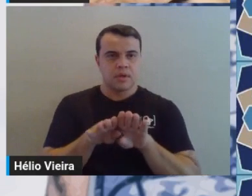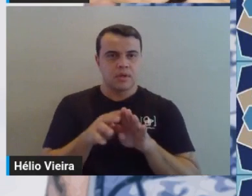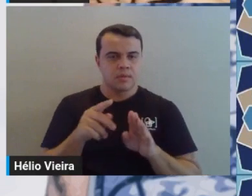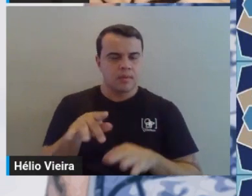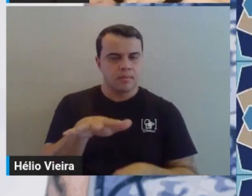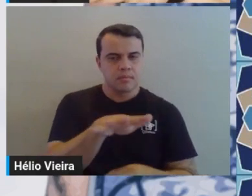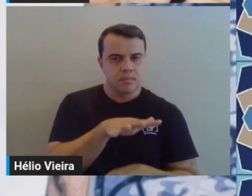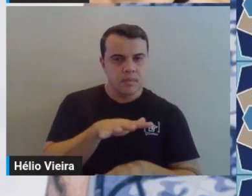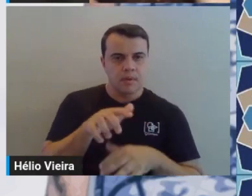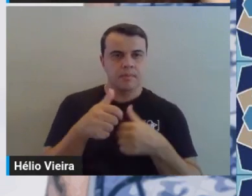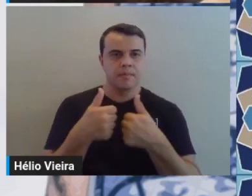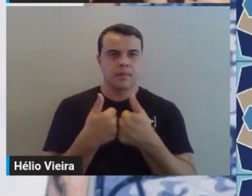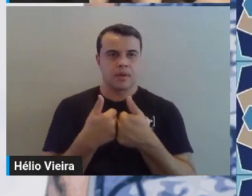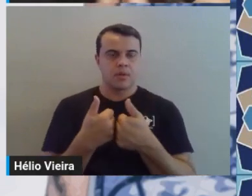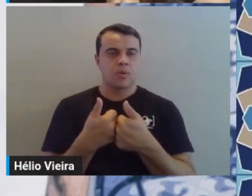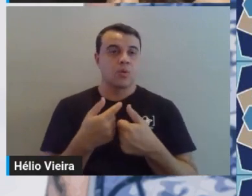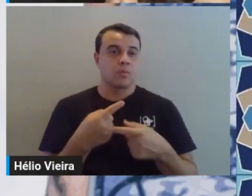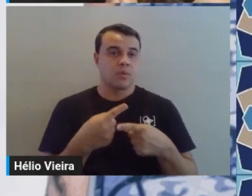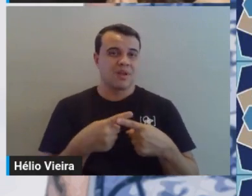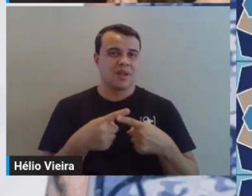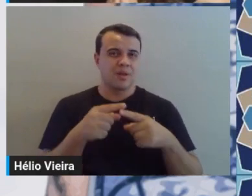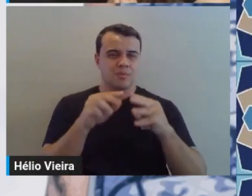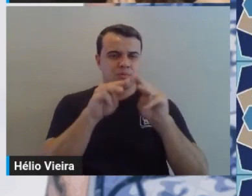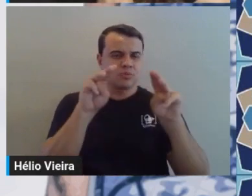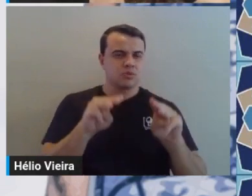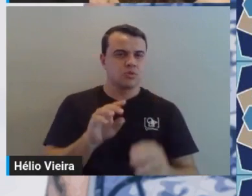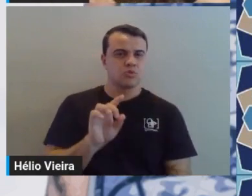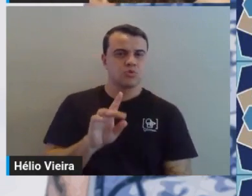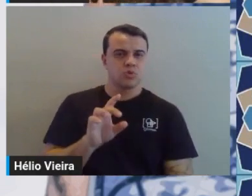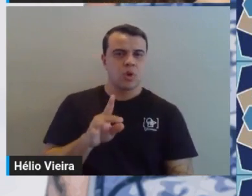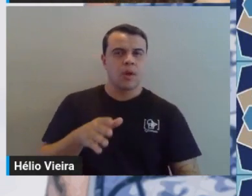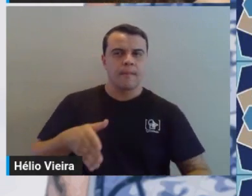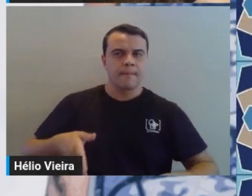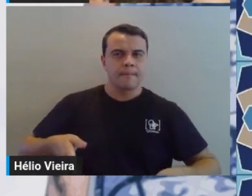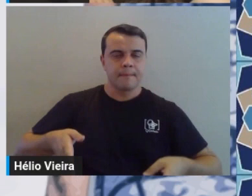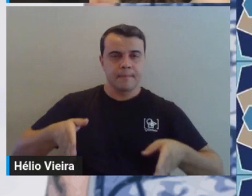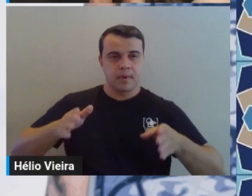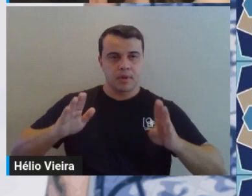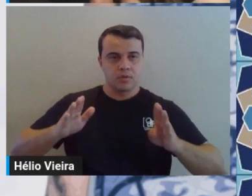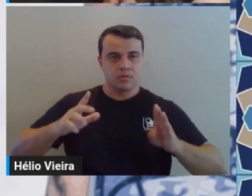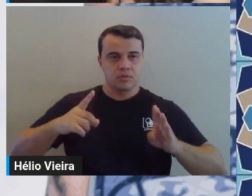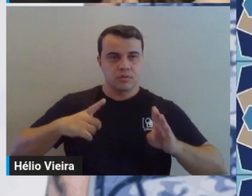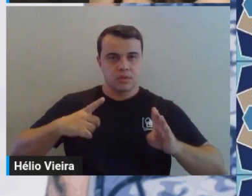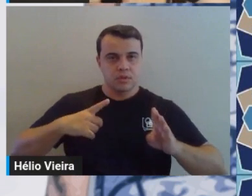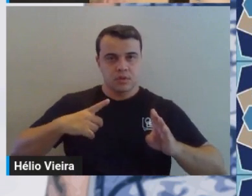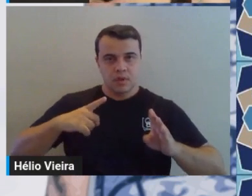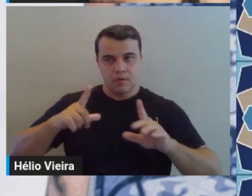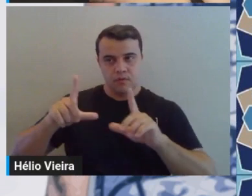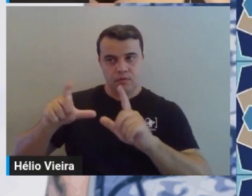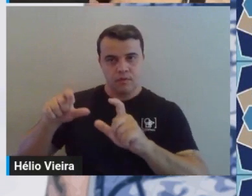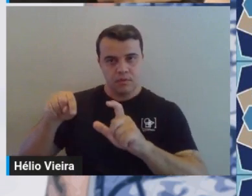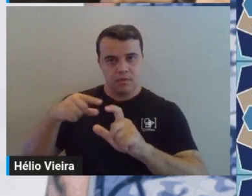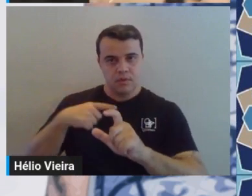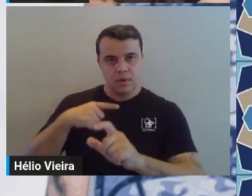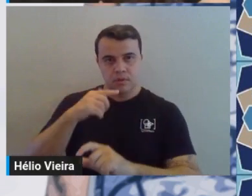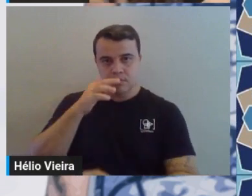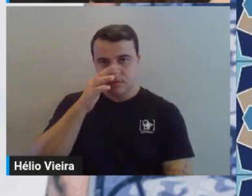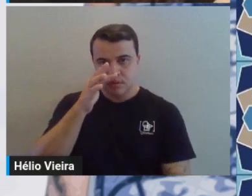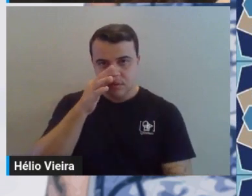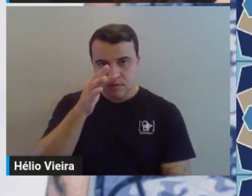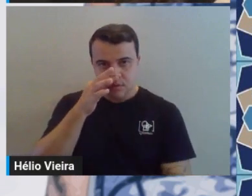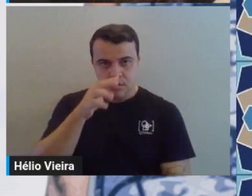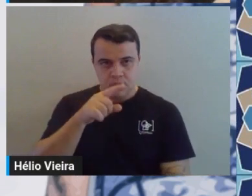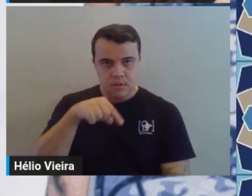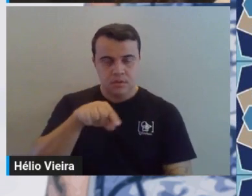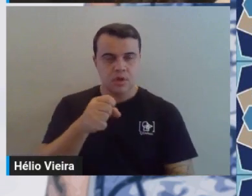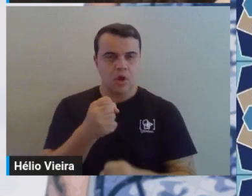né? Porque o museu não é só o prédio. A gente vê aqui nessa imagem, também tem os jardins e as obras